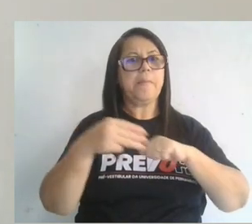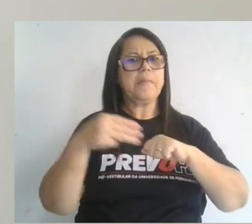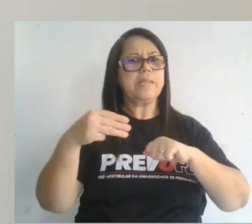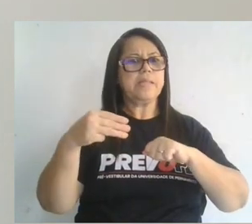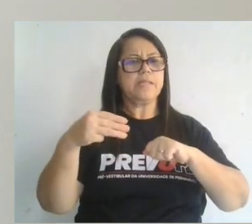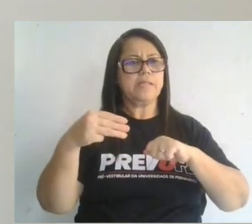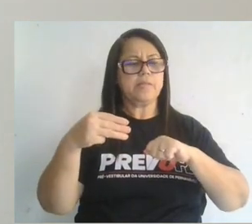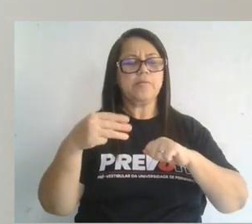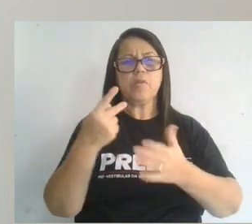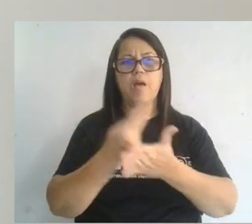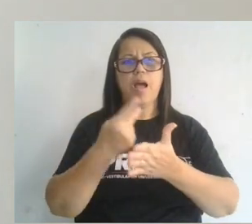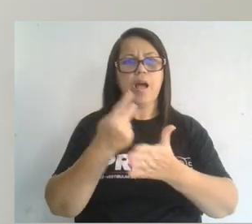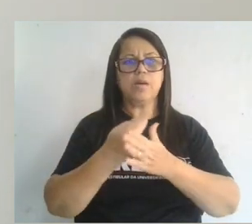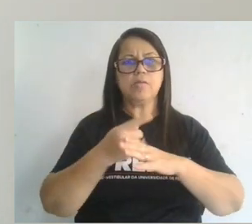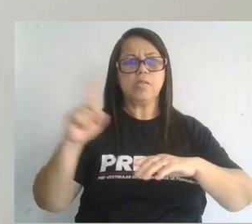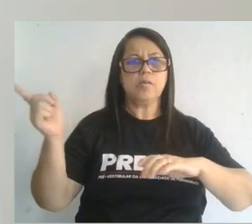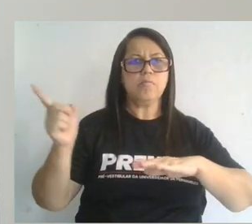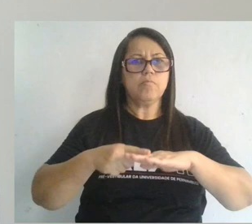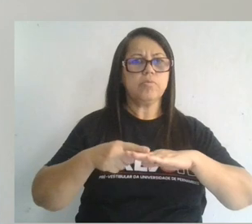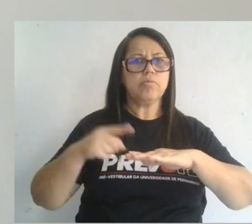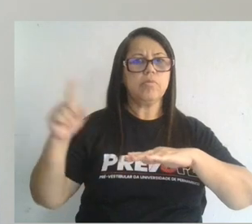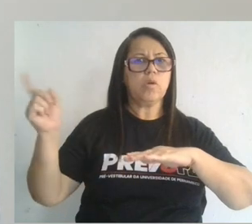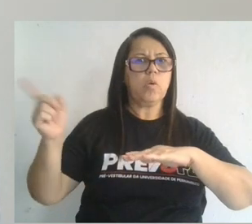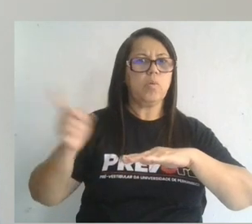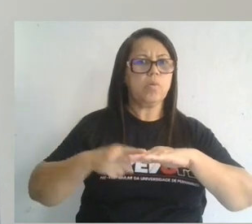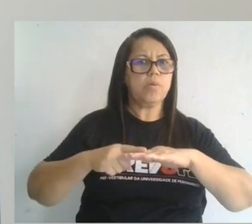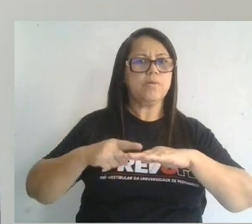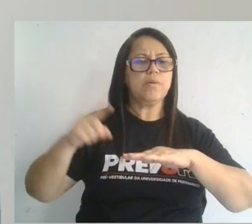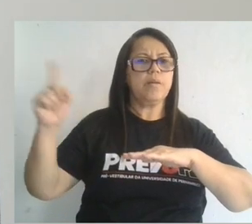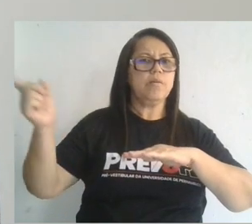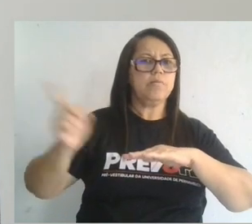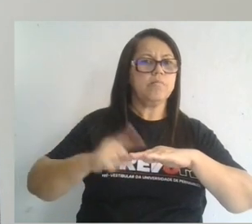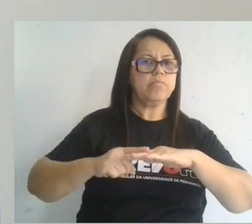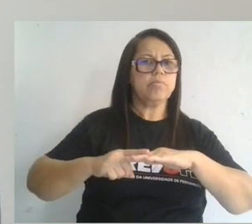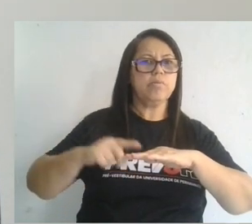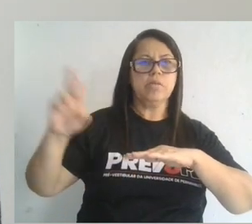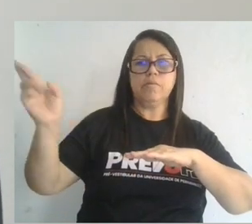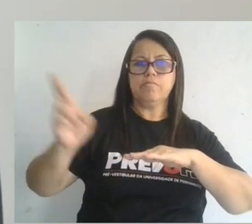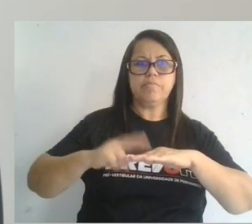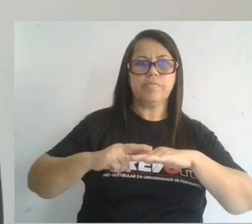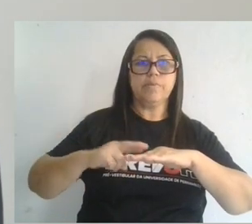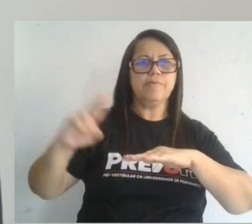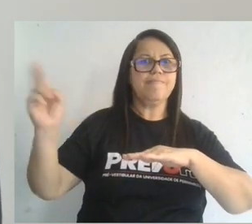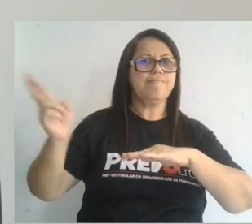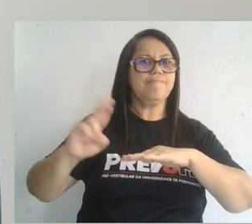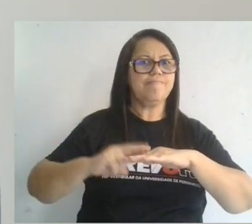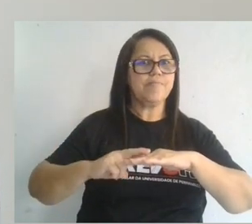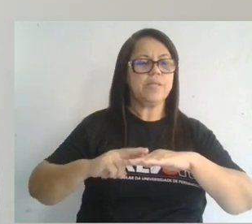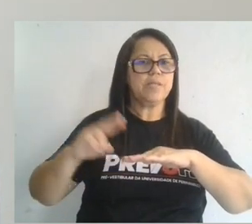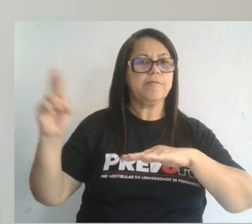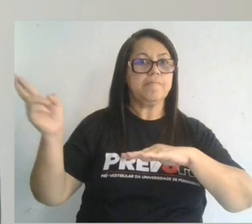pela incidência de luz ou pela incidência de radiação eletromagnética.